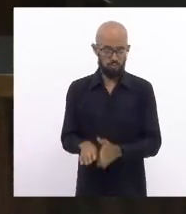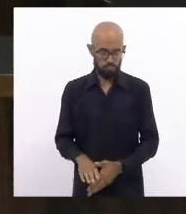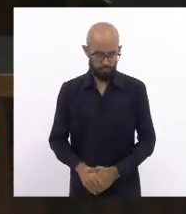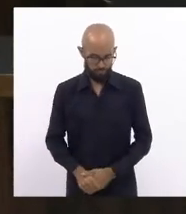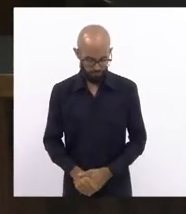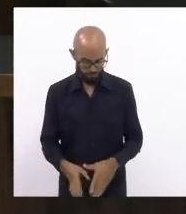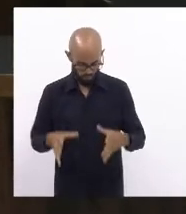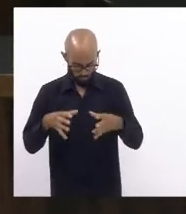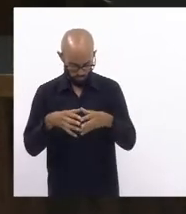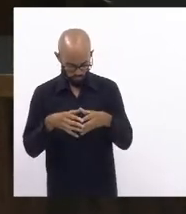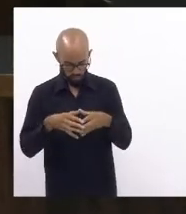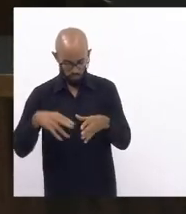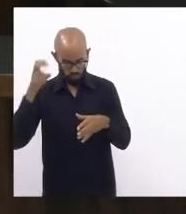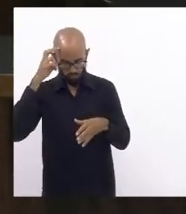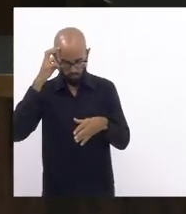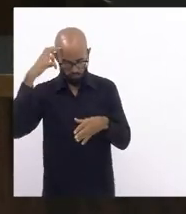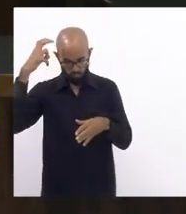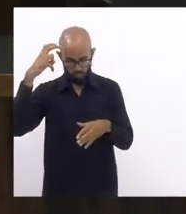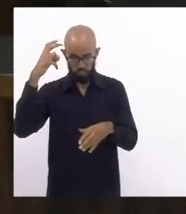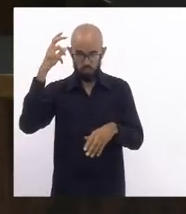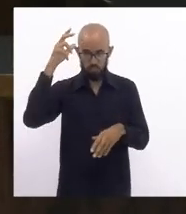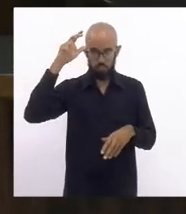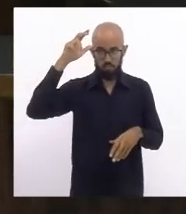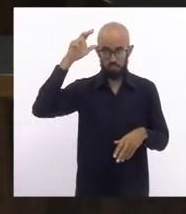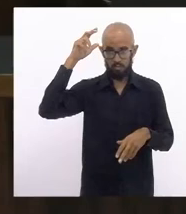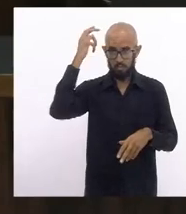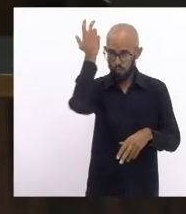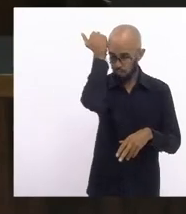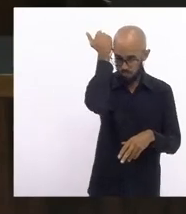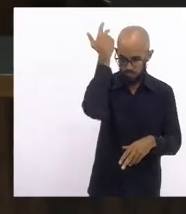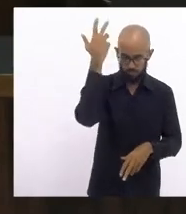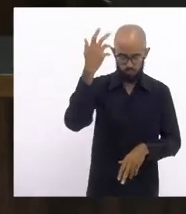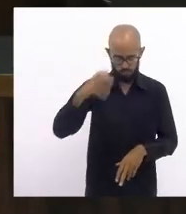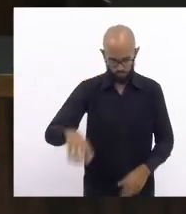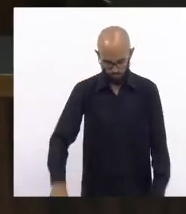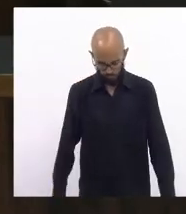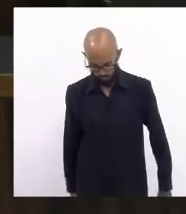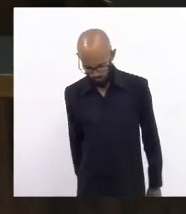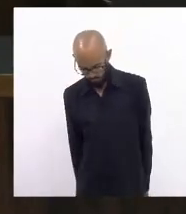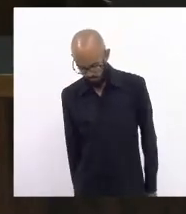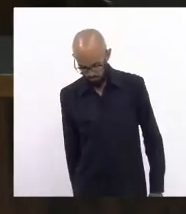Pela Comissão de Cultura, deputado Eliomar Coelho.